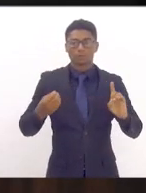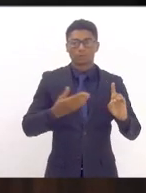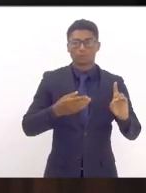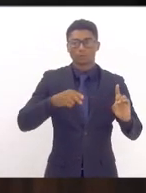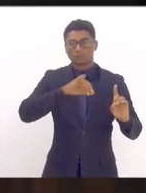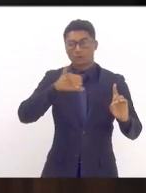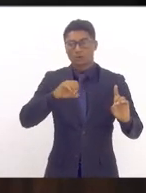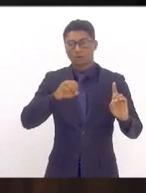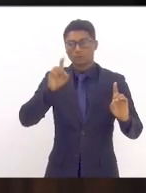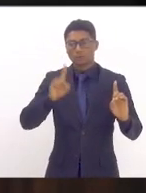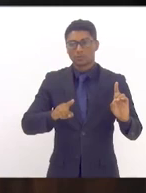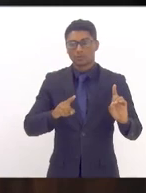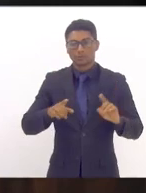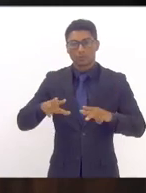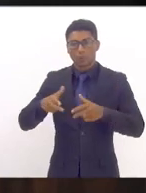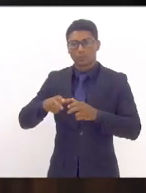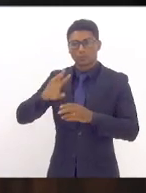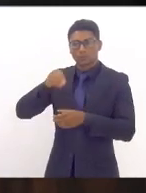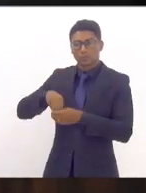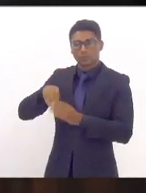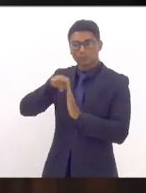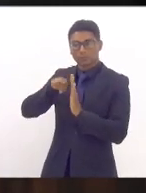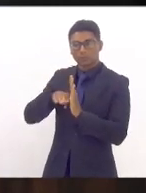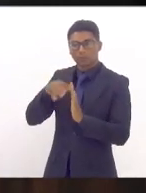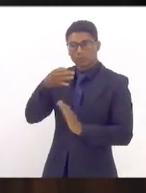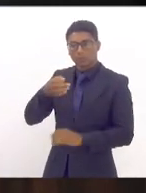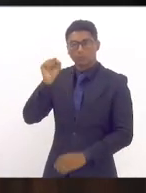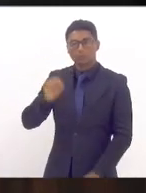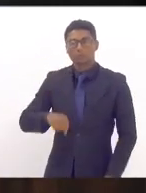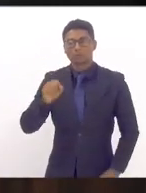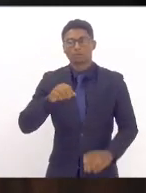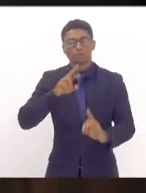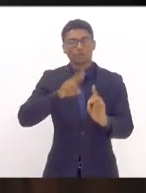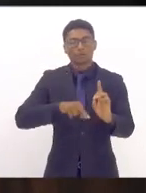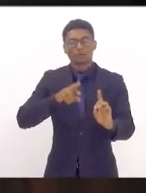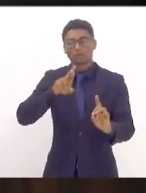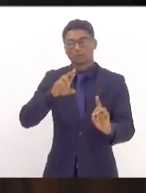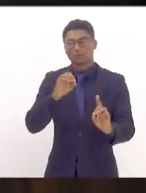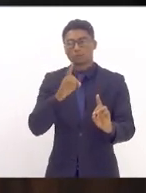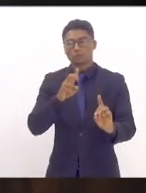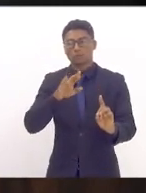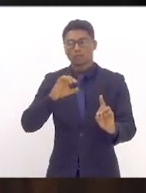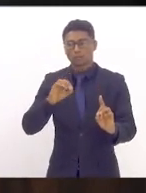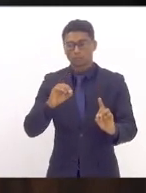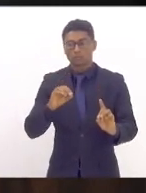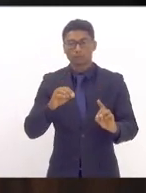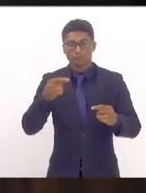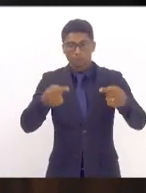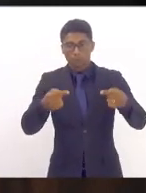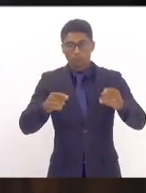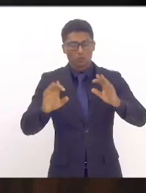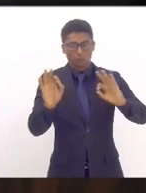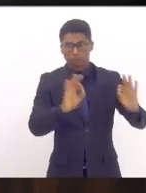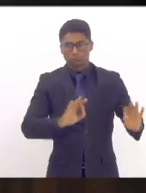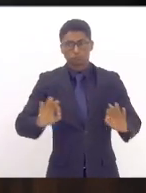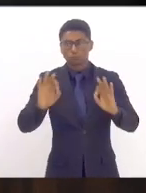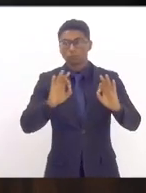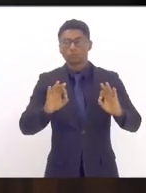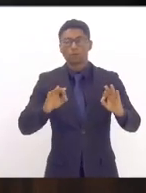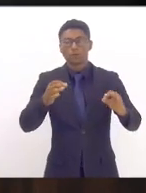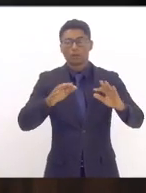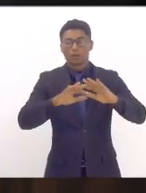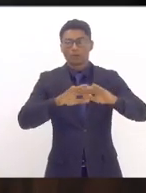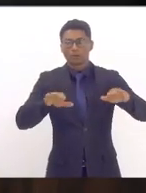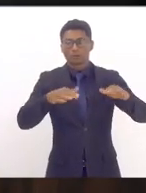parecida comissão de novas internas de proposições externas favorável Deputado Rodrigo Amorim em discussão em votação